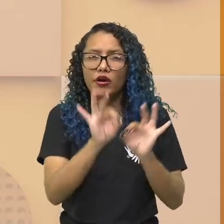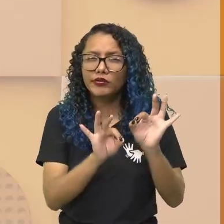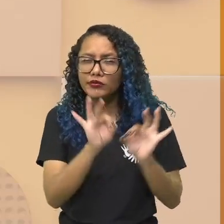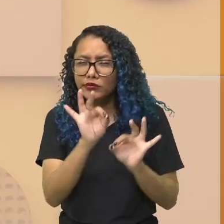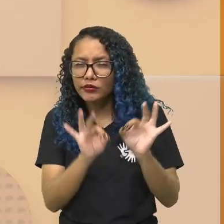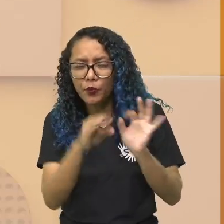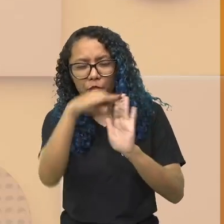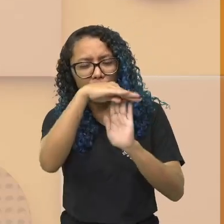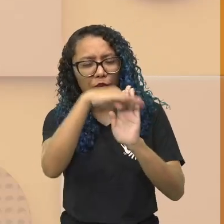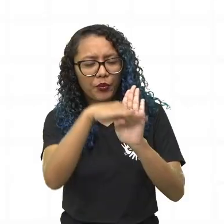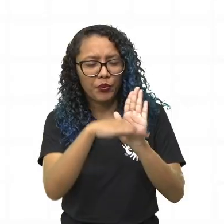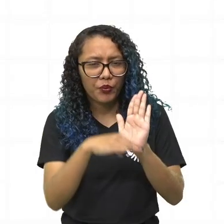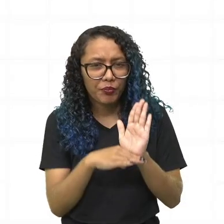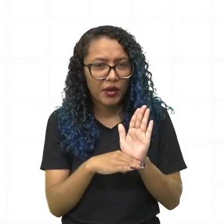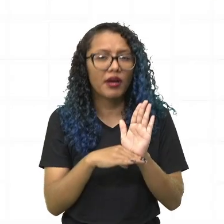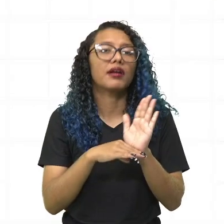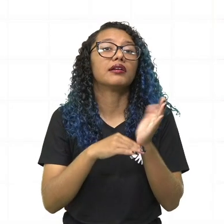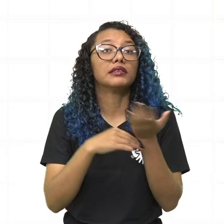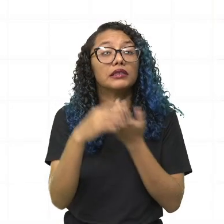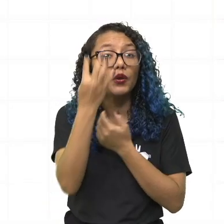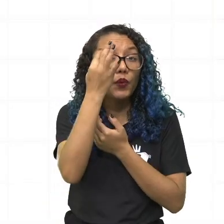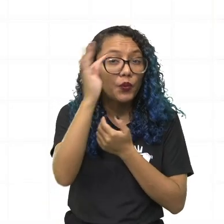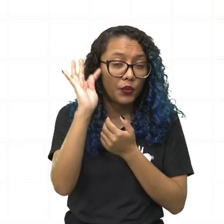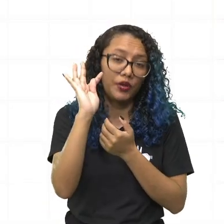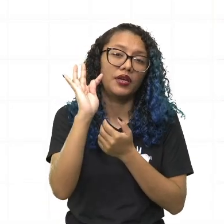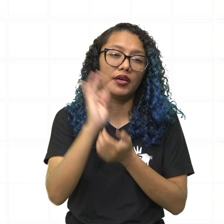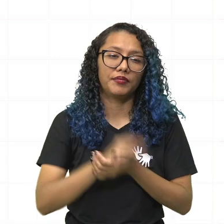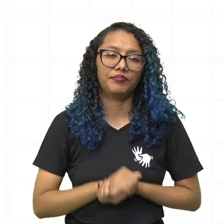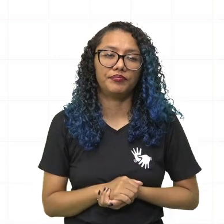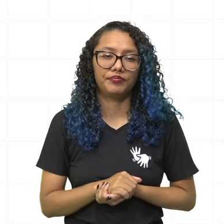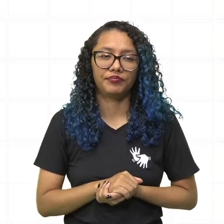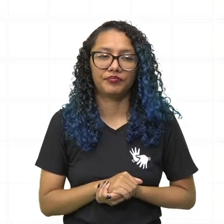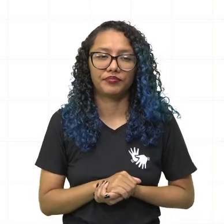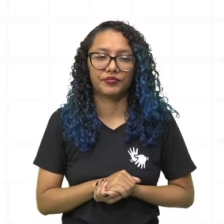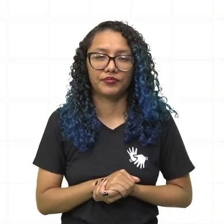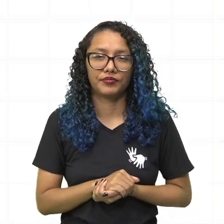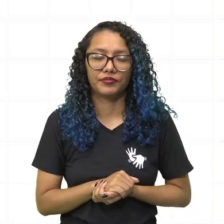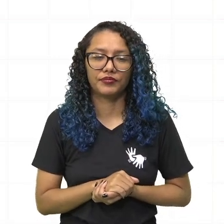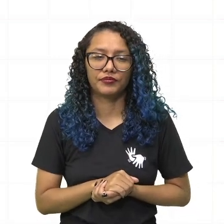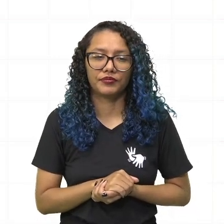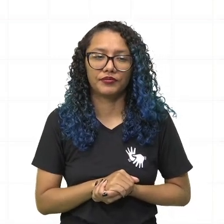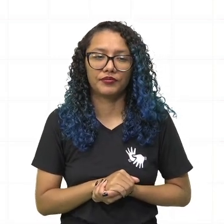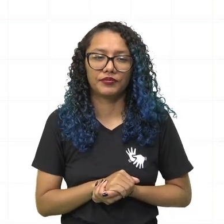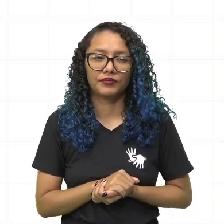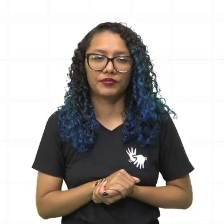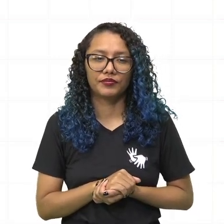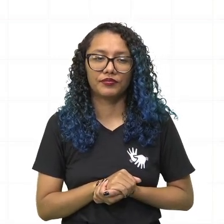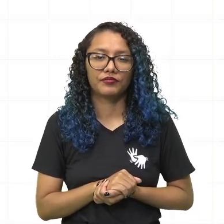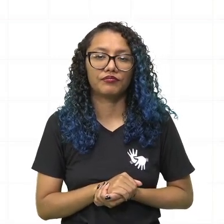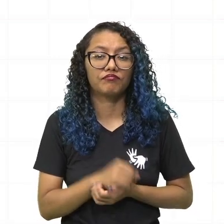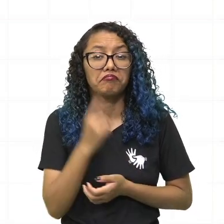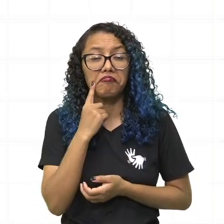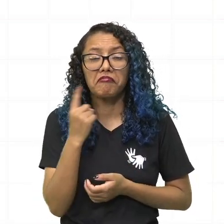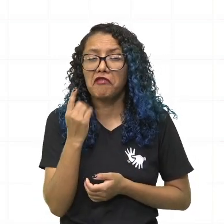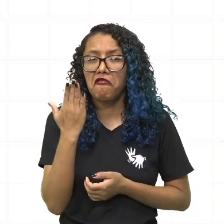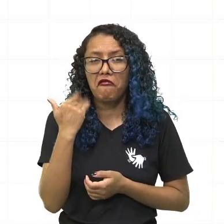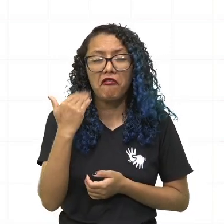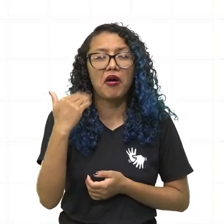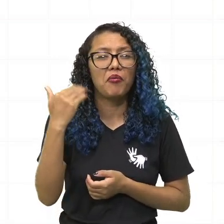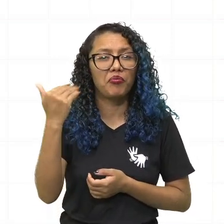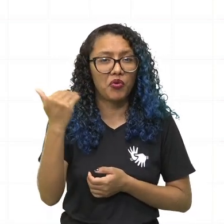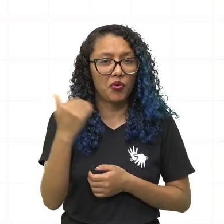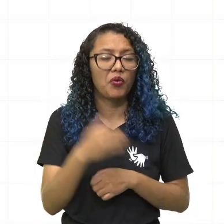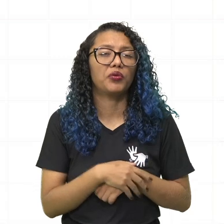ideia. Então, como a gente vai ver de novo nessa tela aí, ele é muito conhecido entre as pessoas que